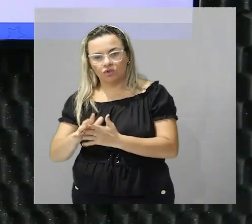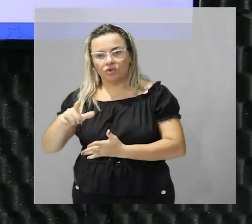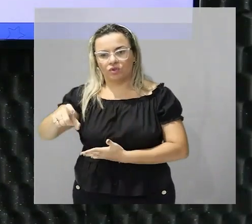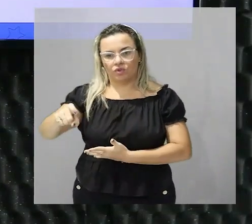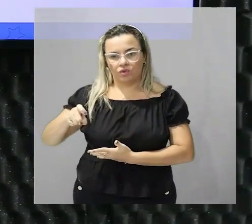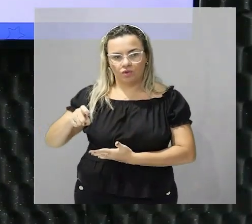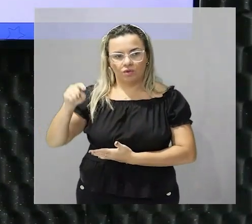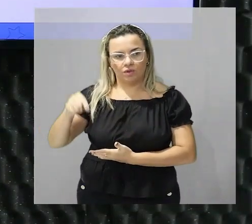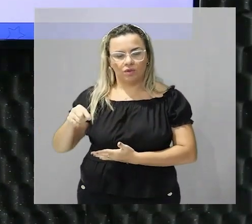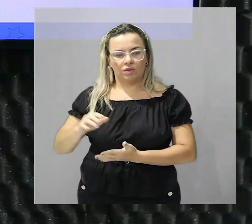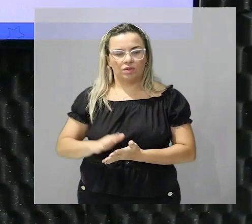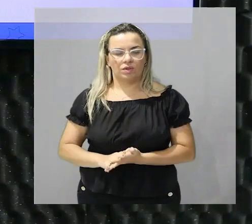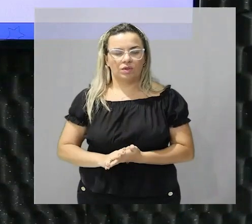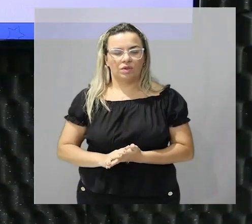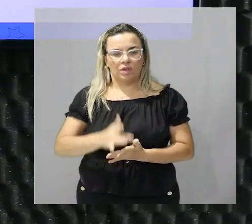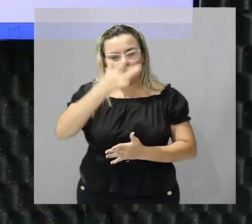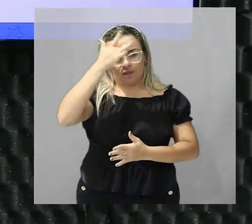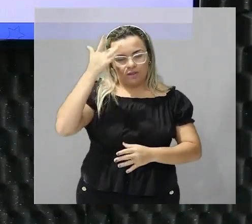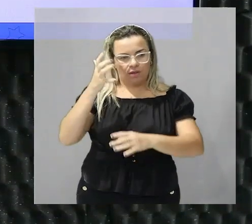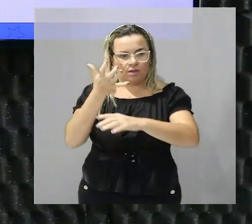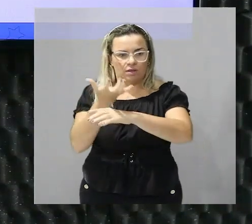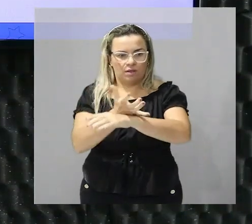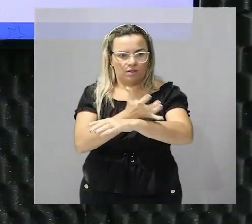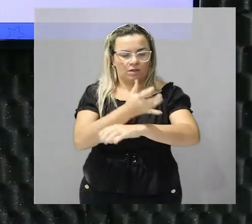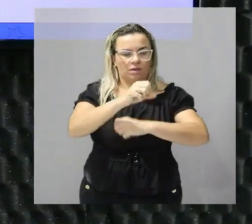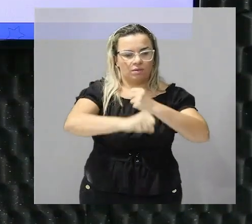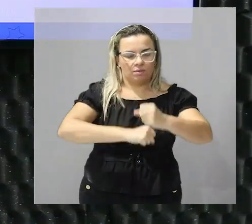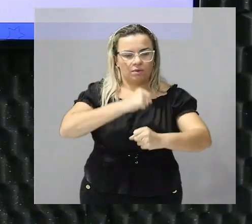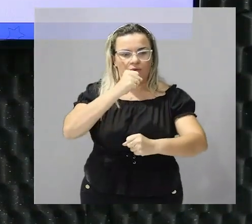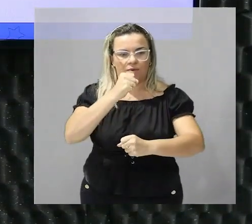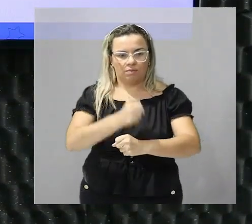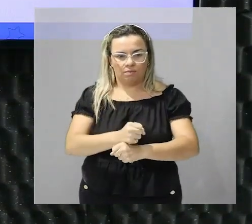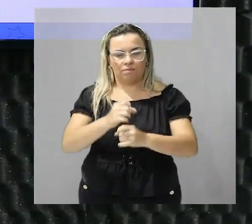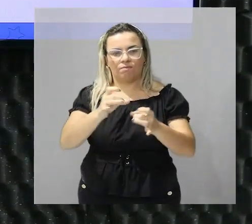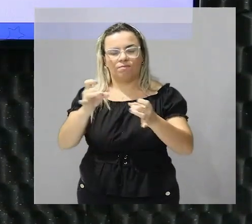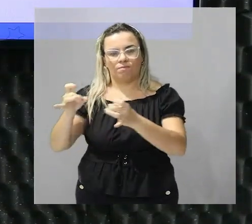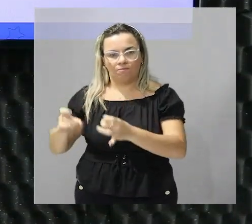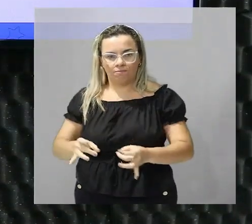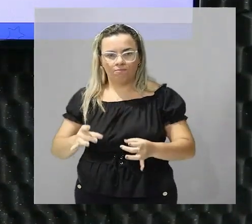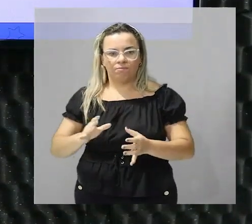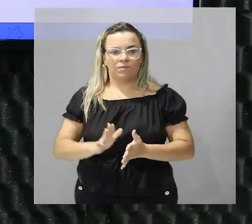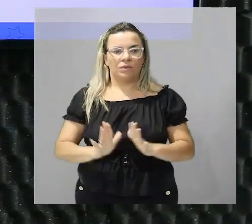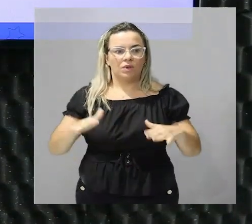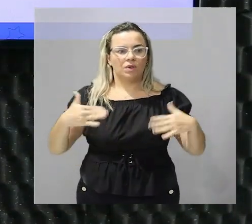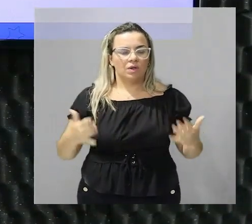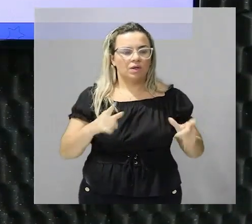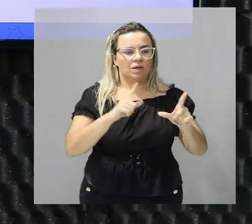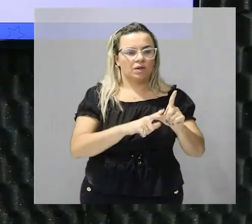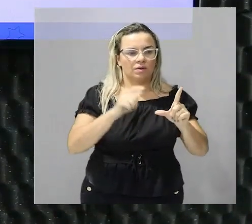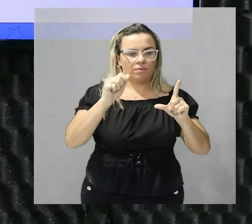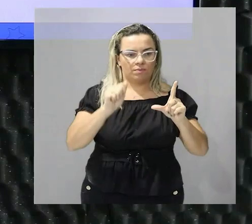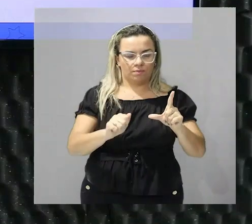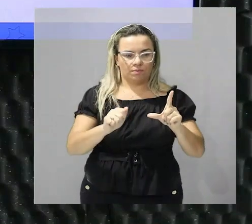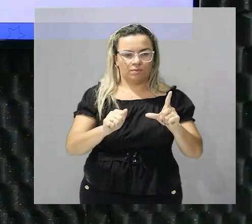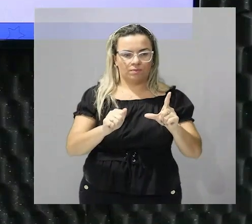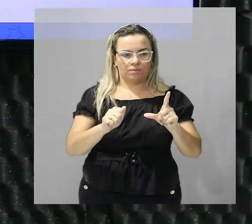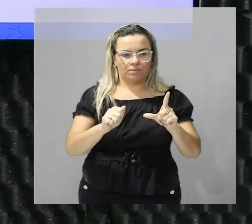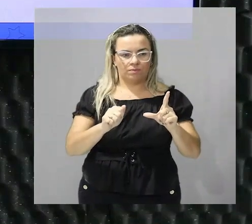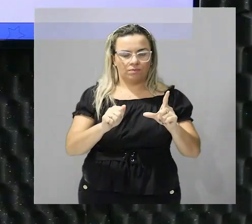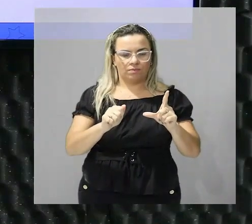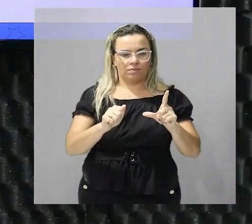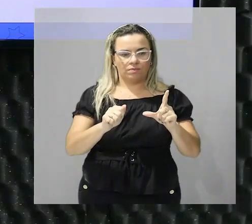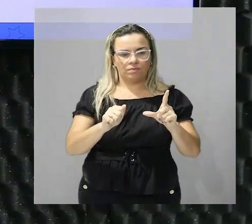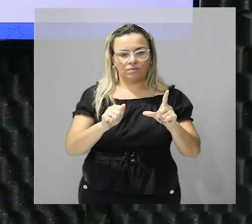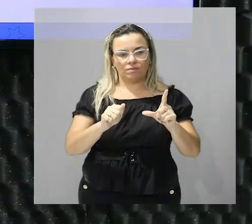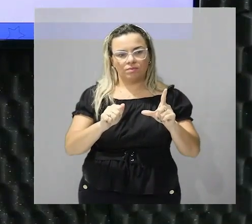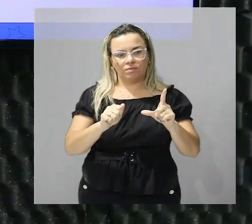obtido por esse produtor nesse ano? E aqui já temos as opções. Na letra A, L de X é